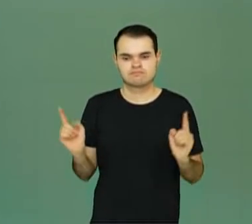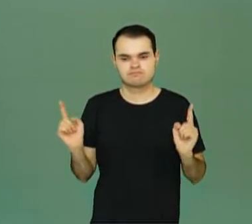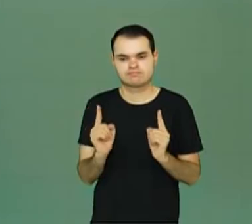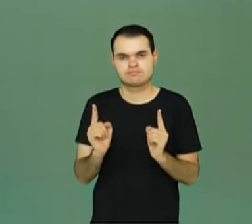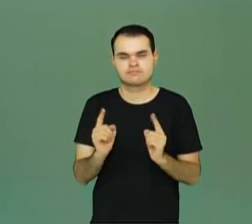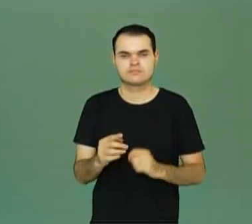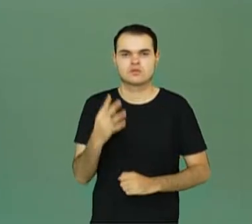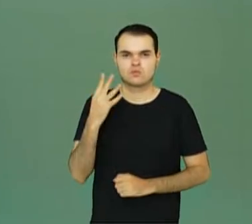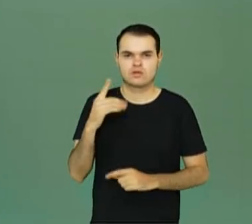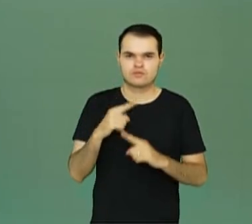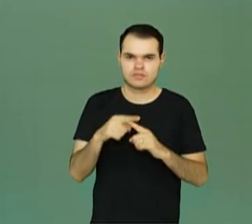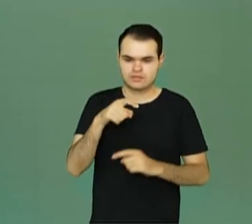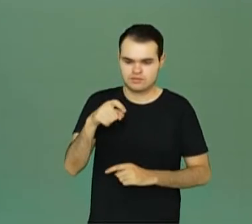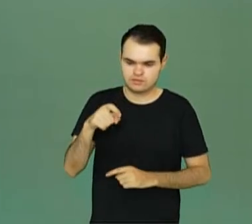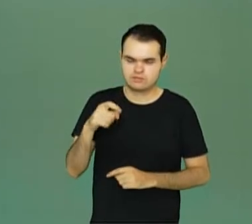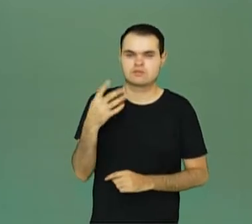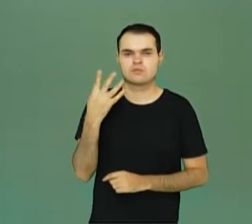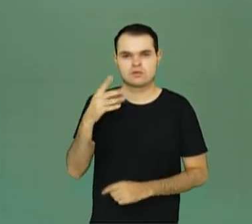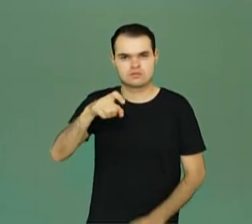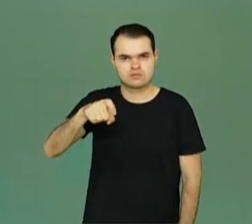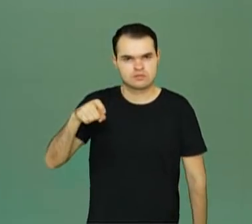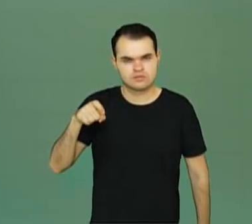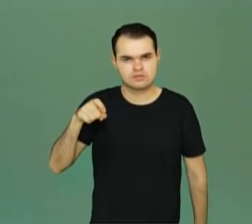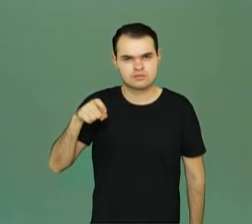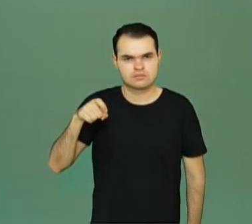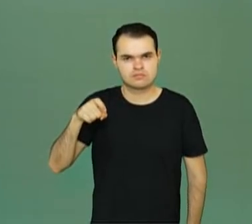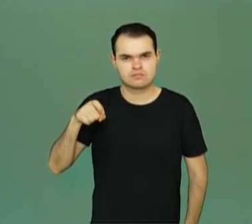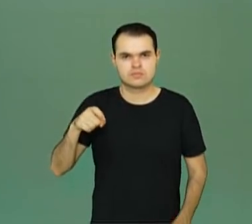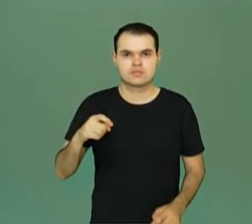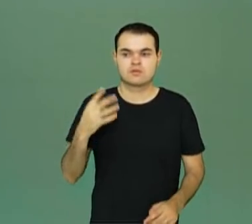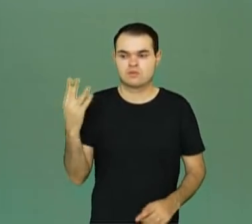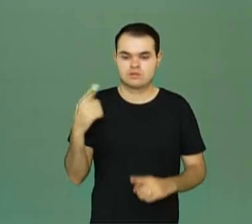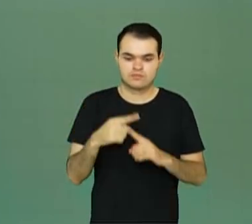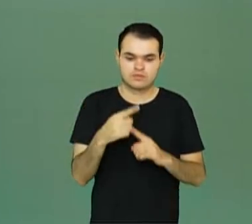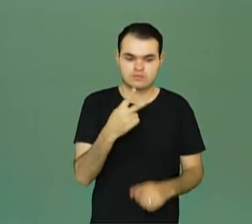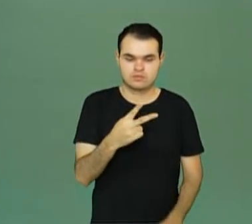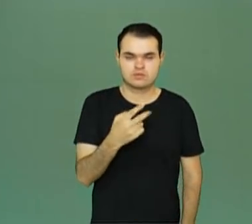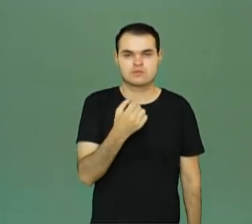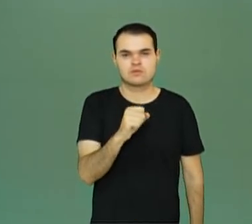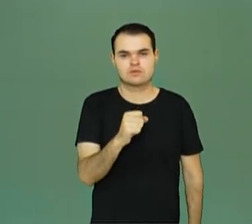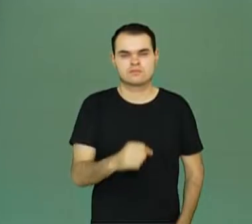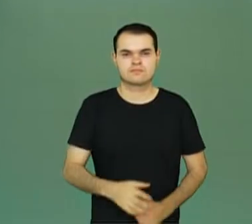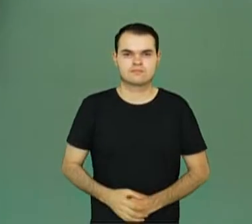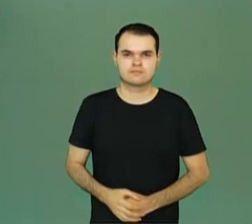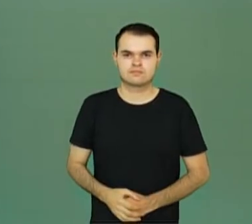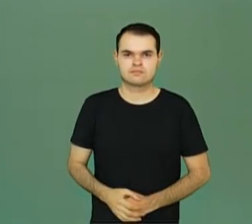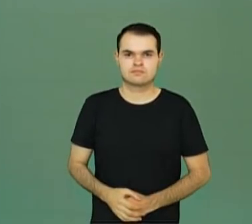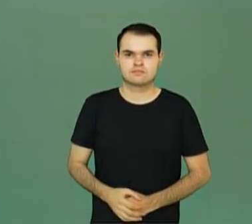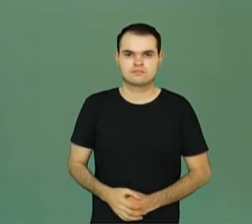4 vezes x é 4x e 4 vezes 2 é 8.